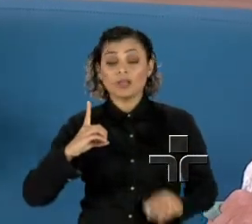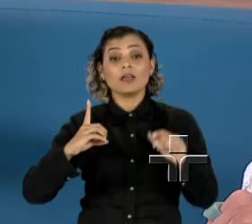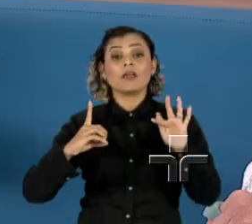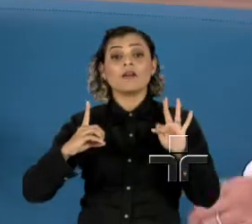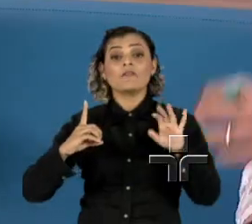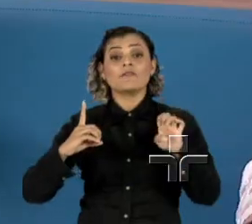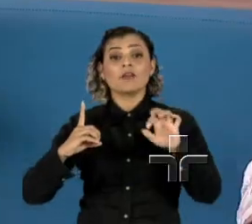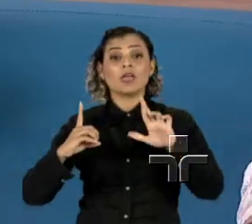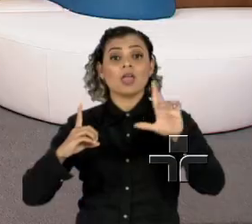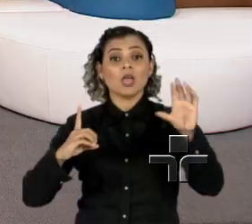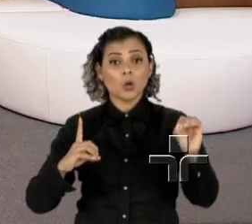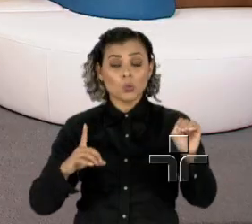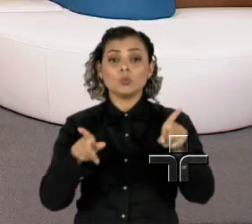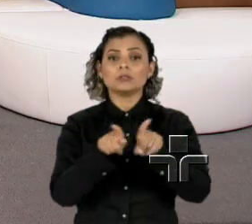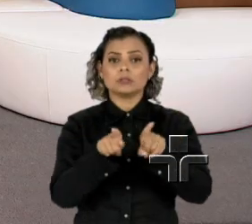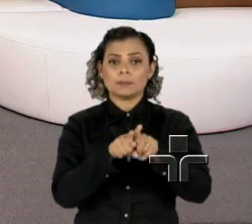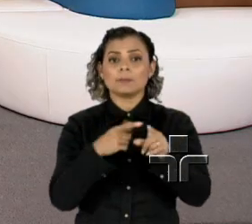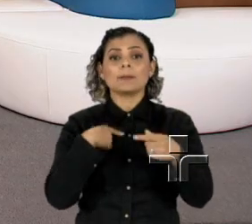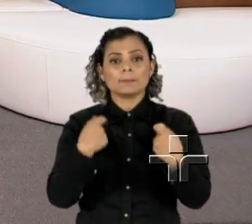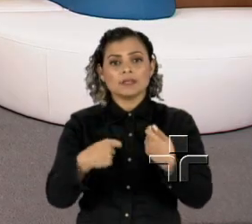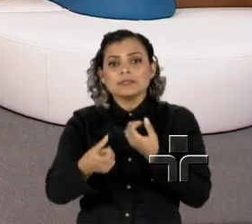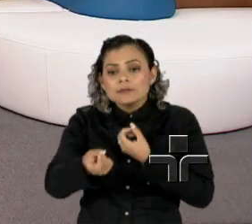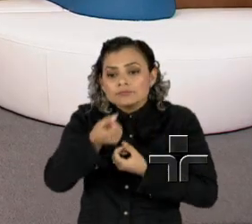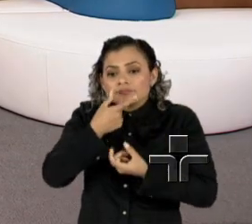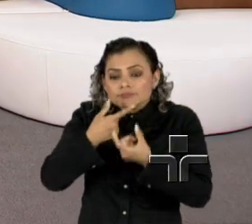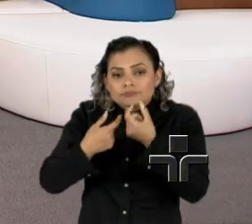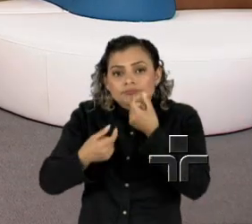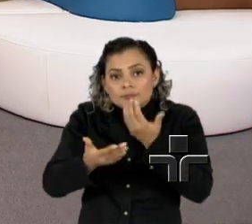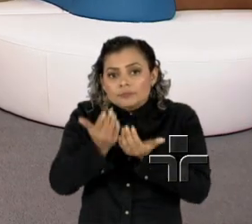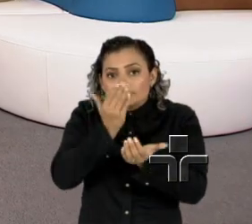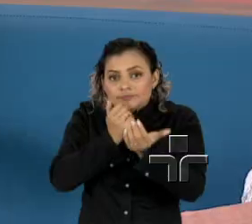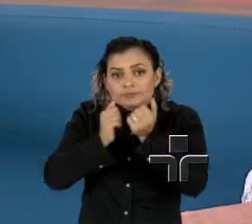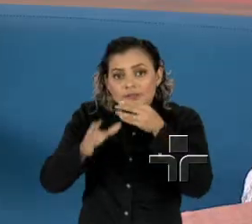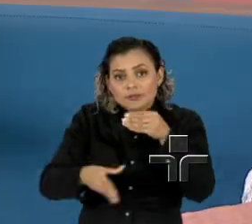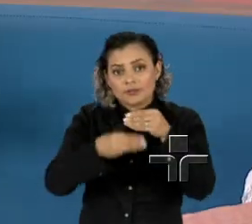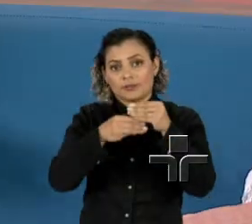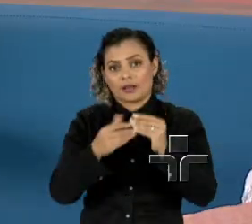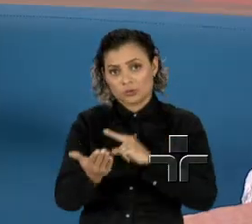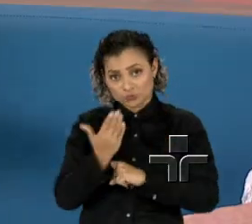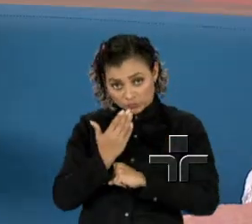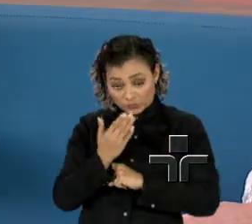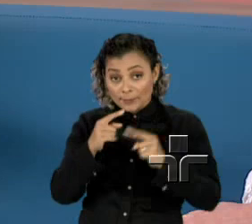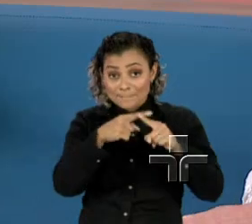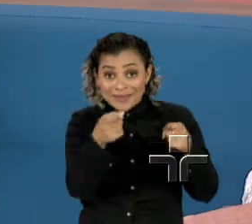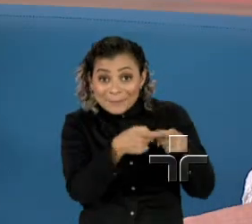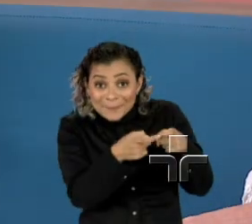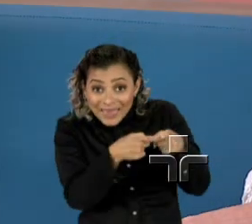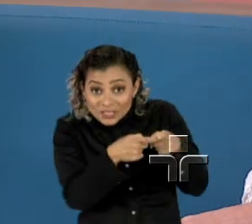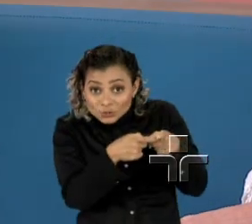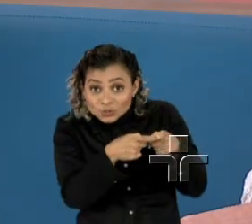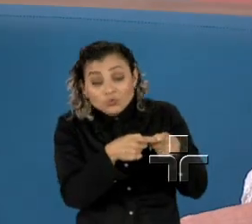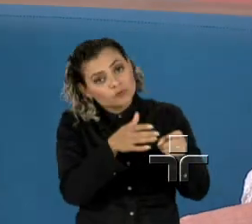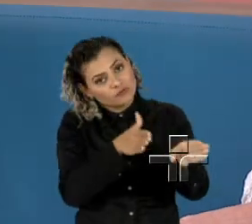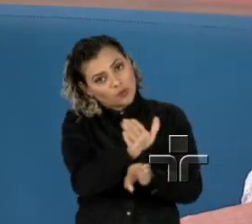determinados períodos da vida eles são indicados como complemento. Uhum. Mas isso o médico, o pediatra, vai